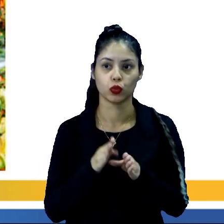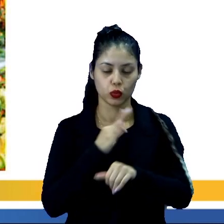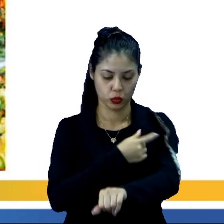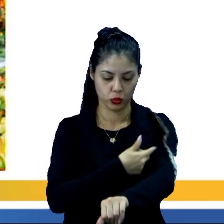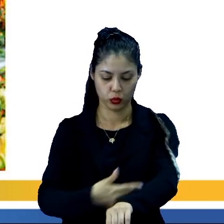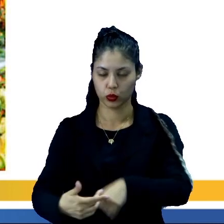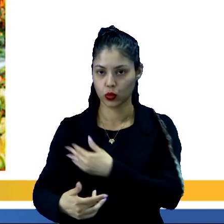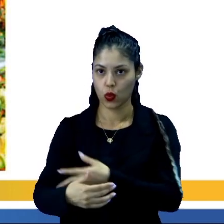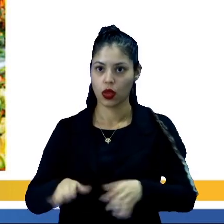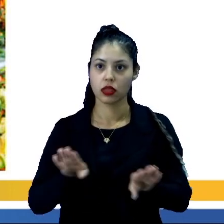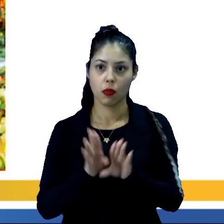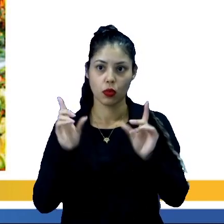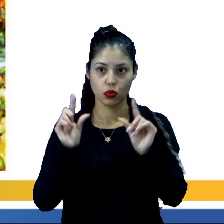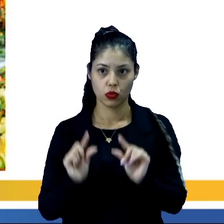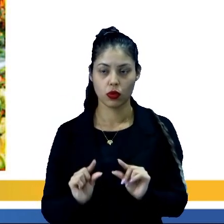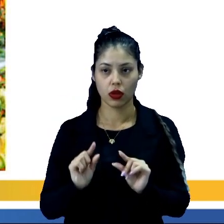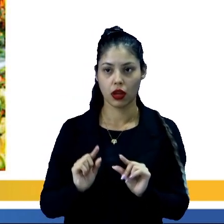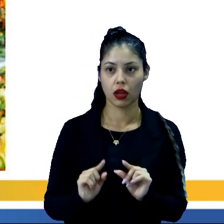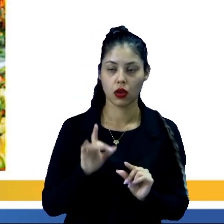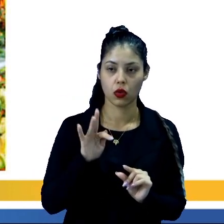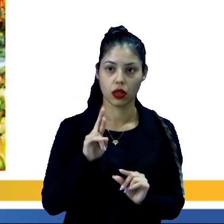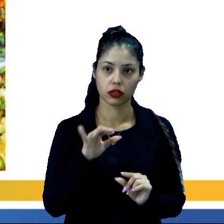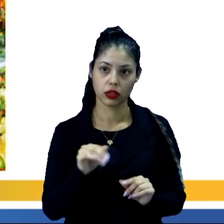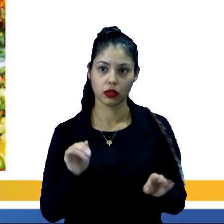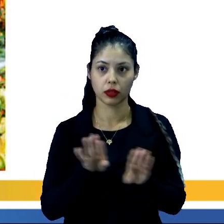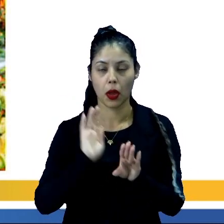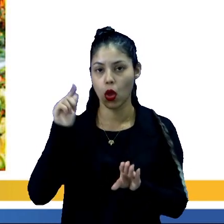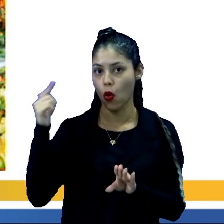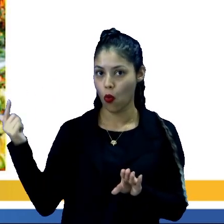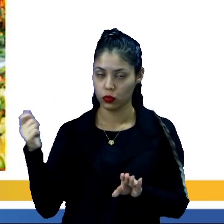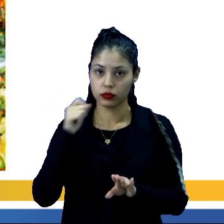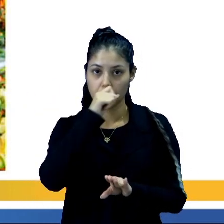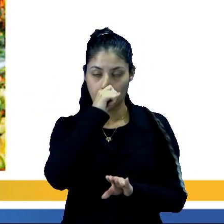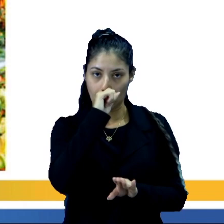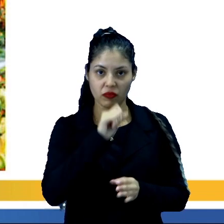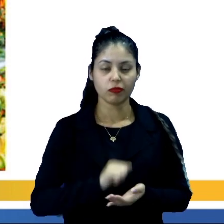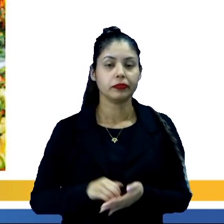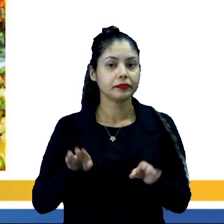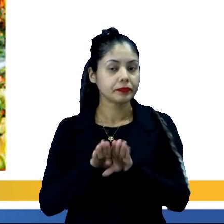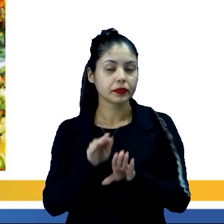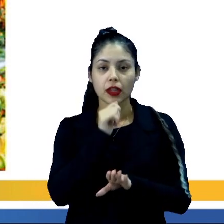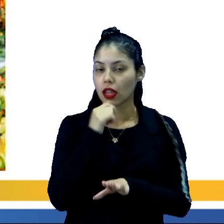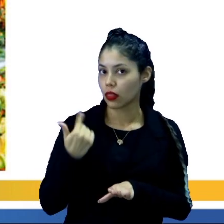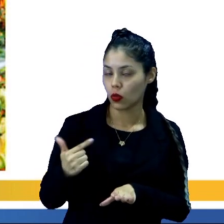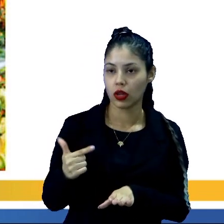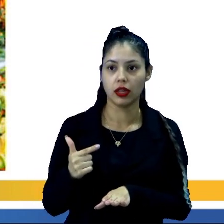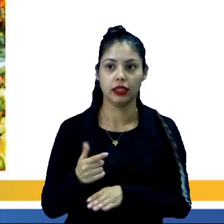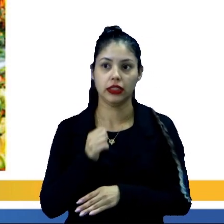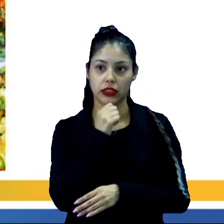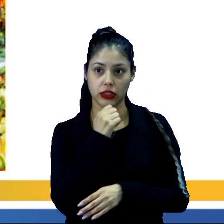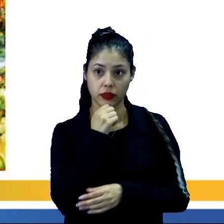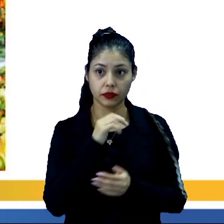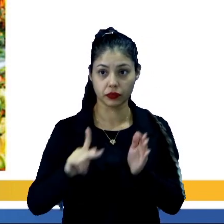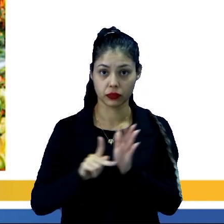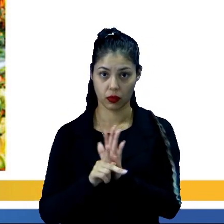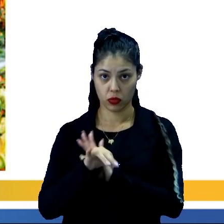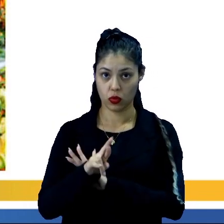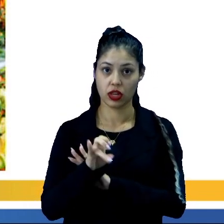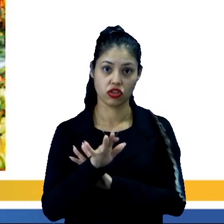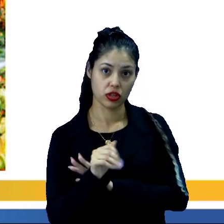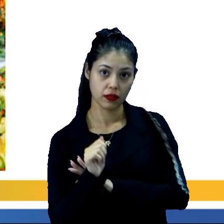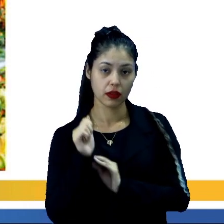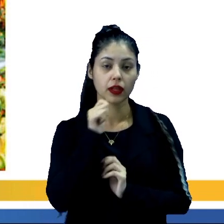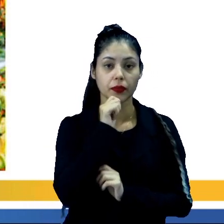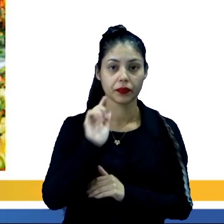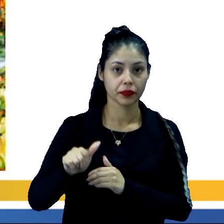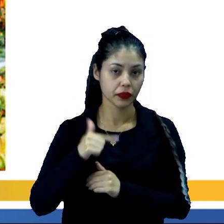os níveis de colesterol, entre outras funções. Então, embora as fibras, né, elas não tenham essa função nutritiva,